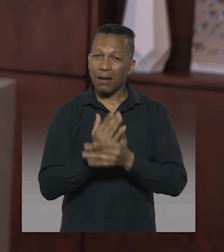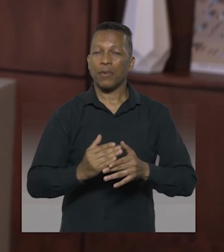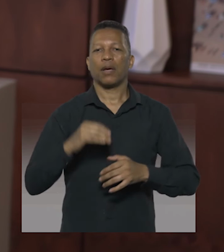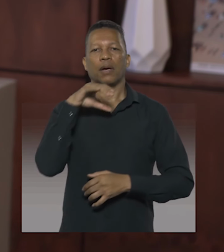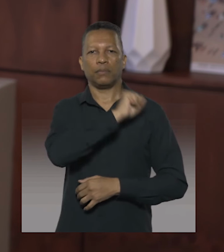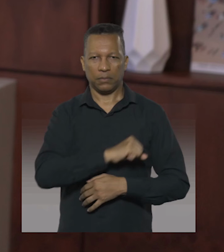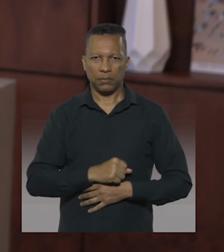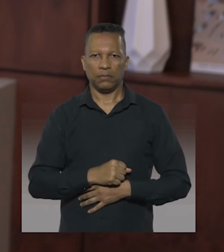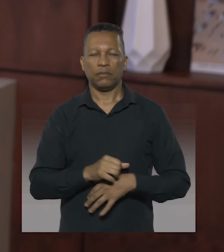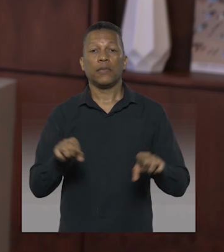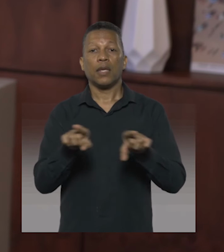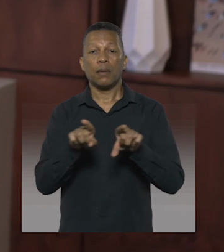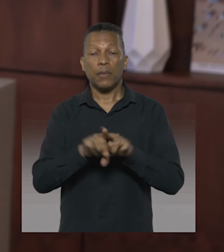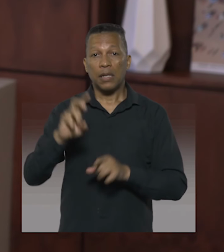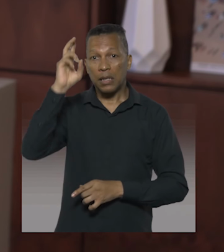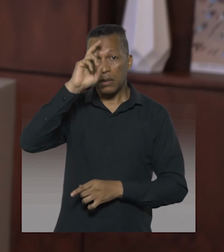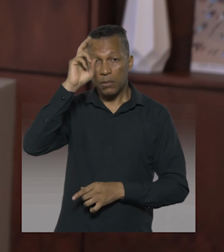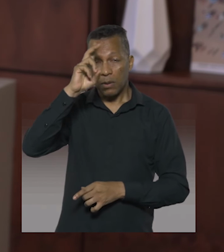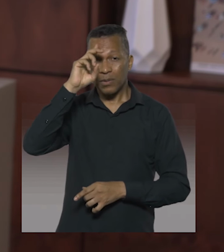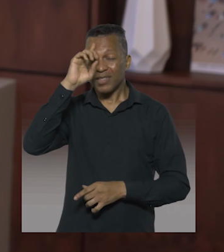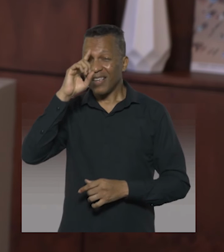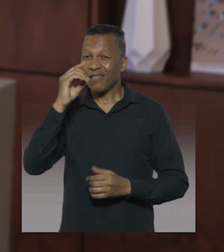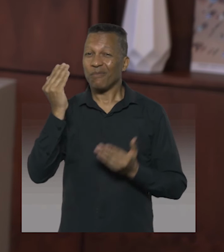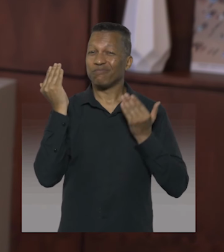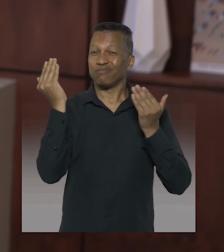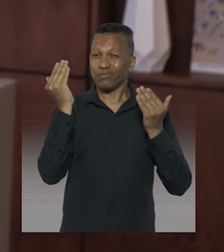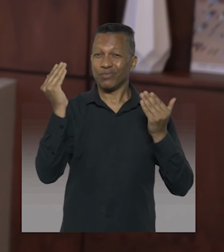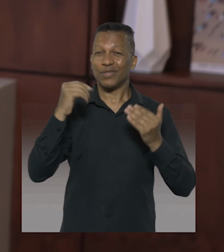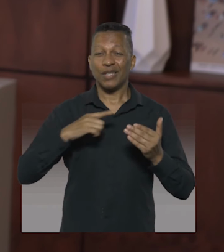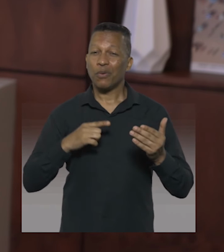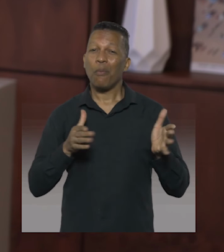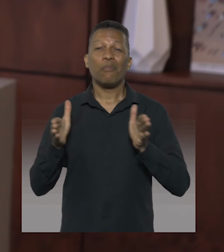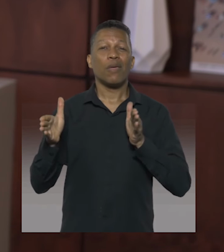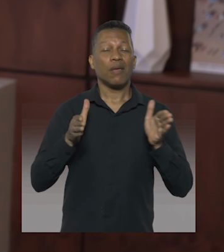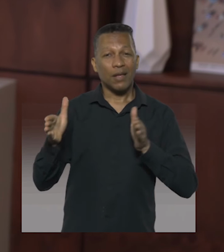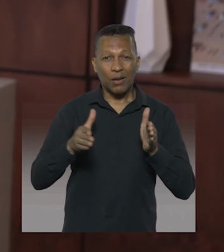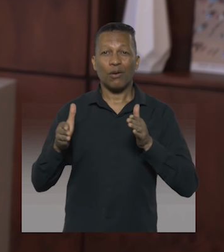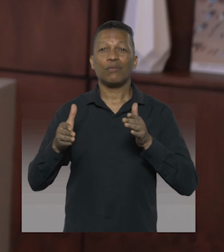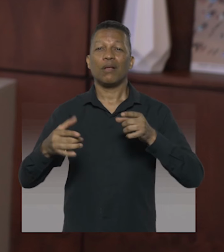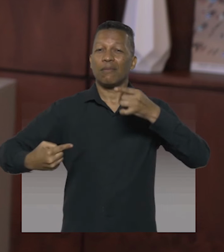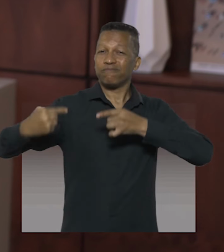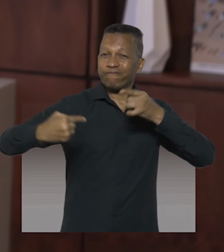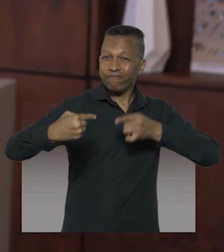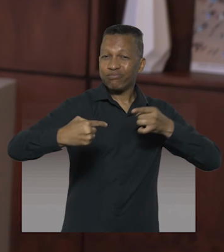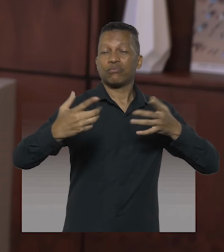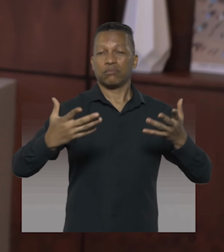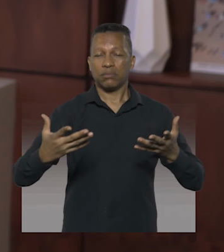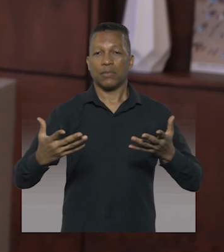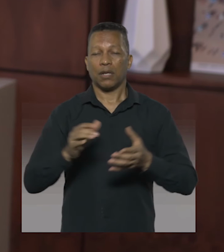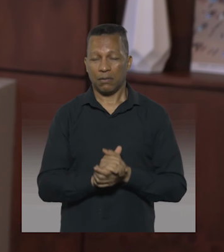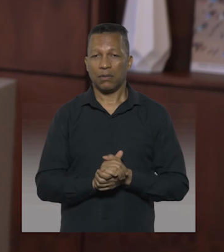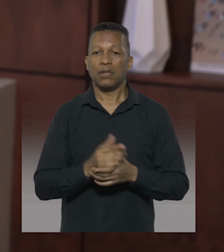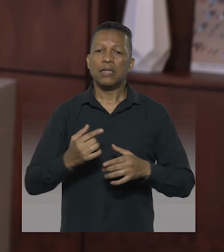Também salientamos que existe muita incerteza ainda a respeito de quanto tempo o conflito irá durar, qual vai ser a sua extensão e qual vai ser a reação dos demais países.